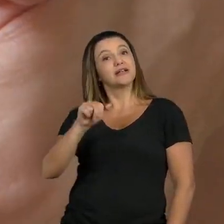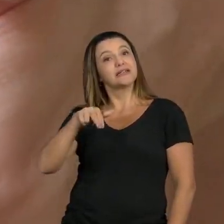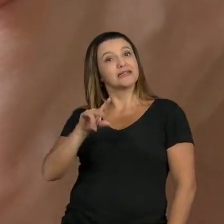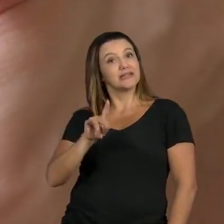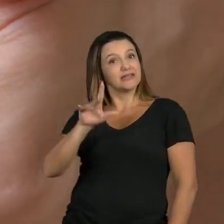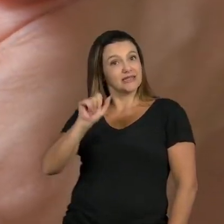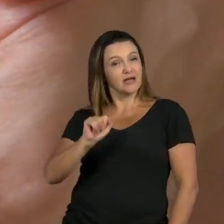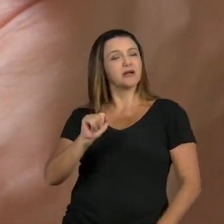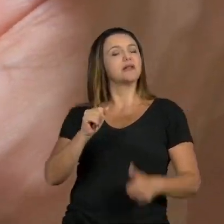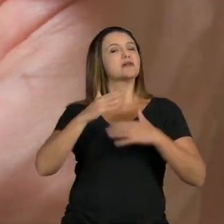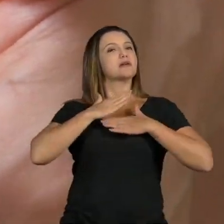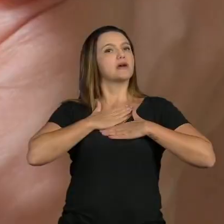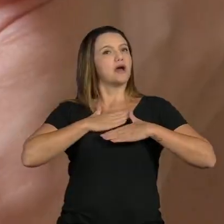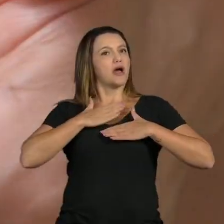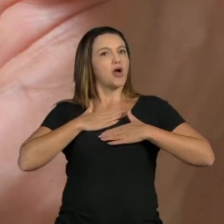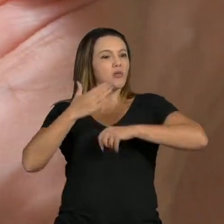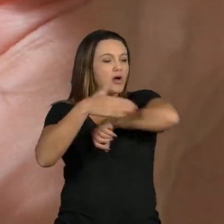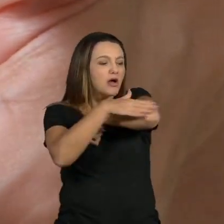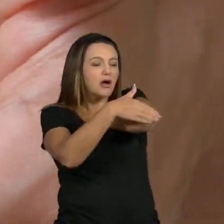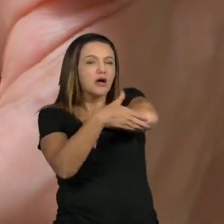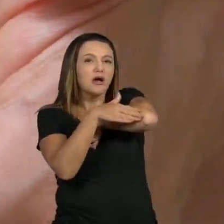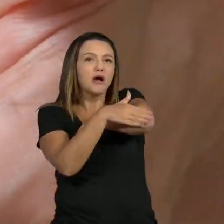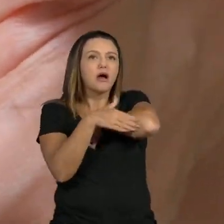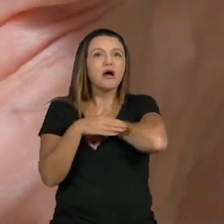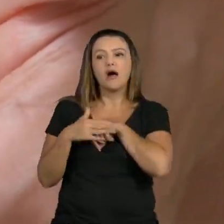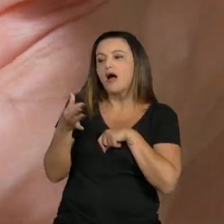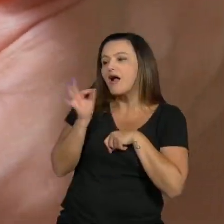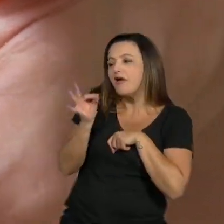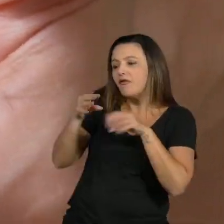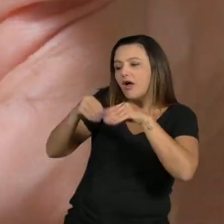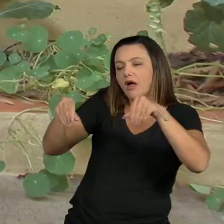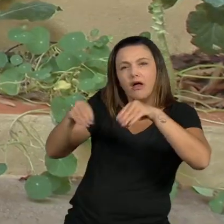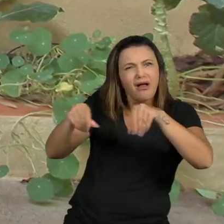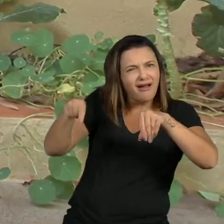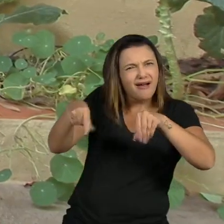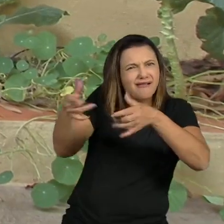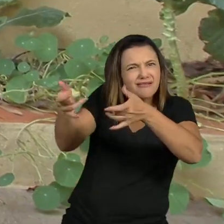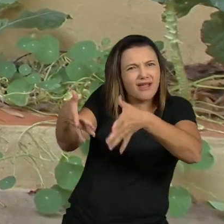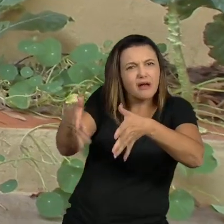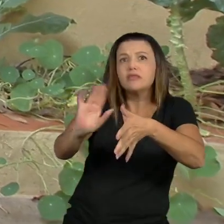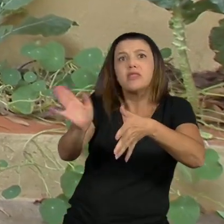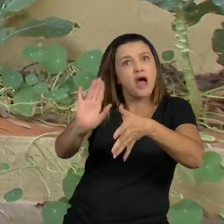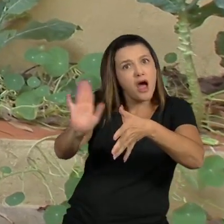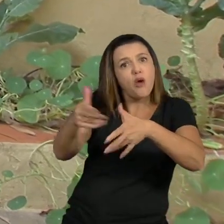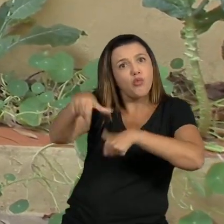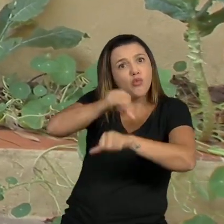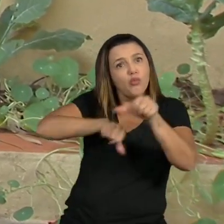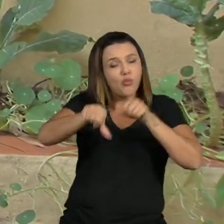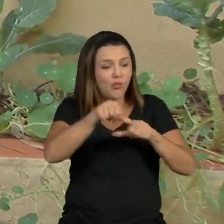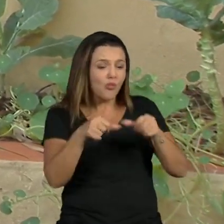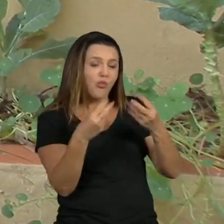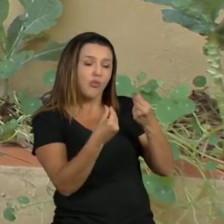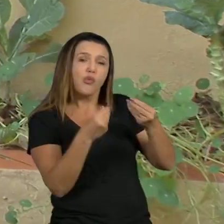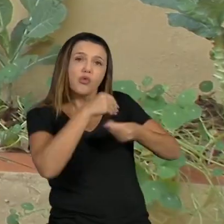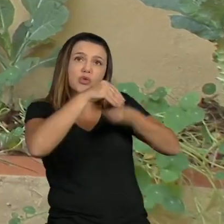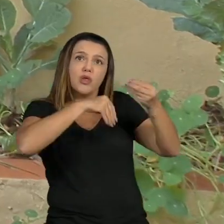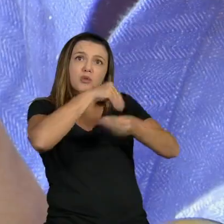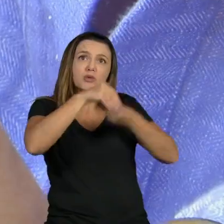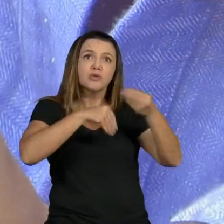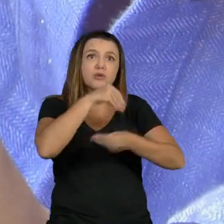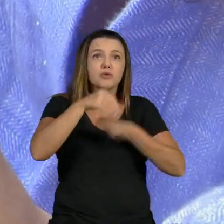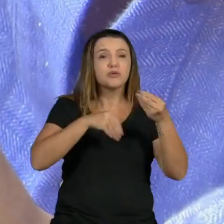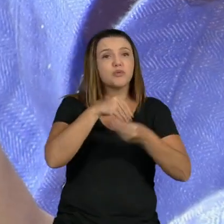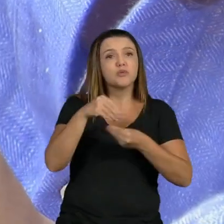para áreas secas aproveita a borra de café que iria para o lixo. Na mistura, óleo vegetal de semente de uva